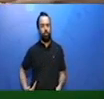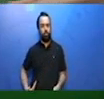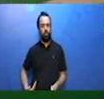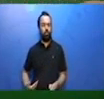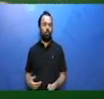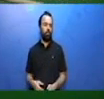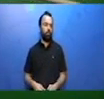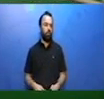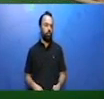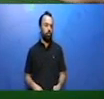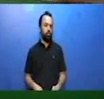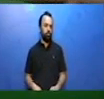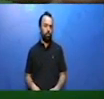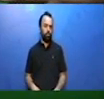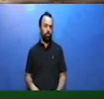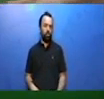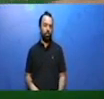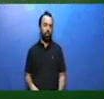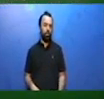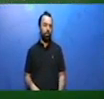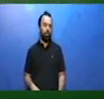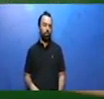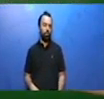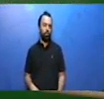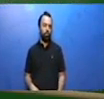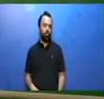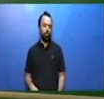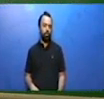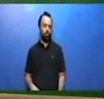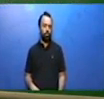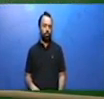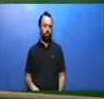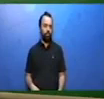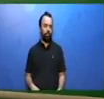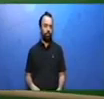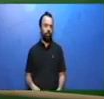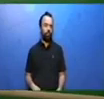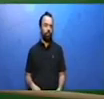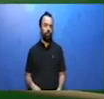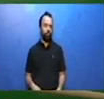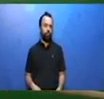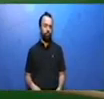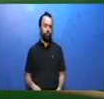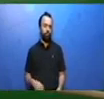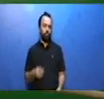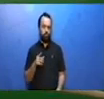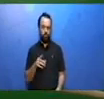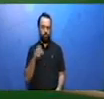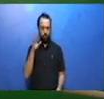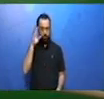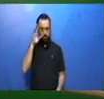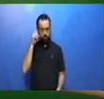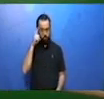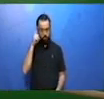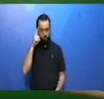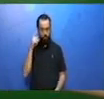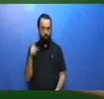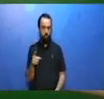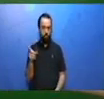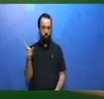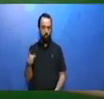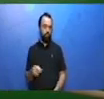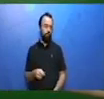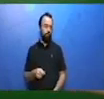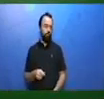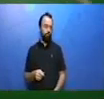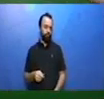de serviços públicos, certo? Você já tinha pensado que tudo que tem na tua casa que